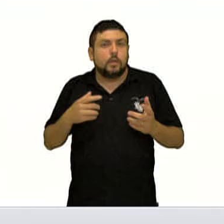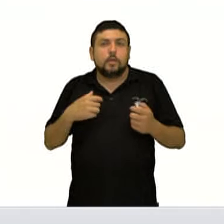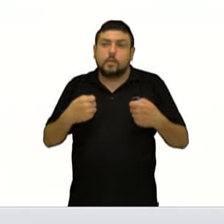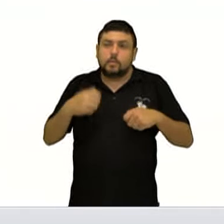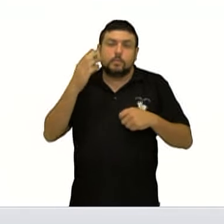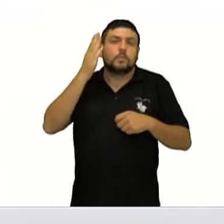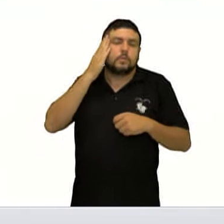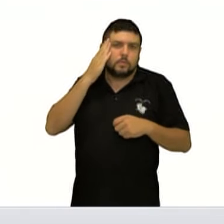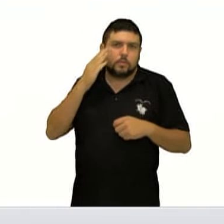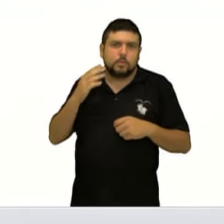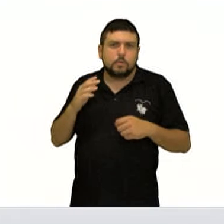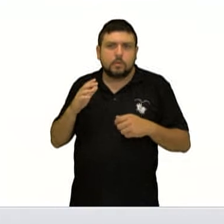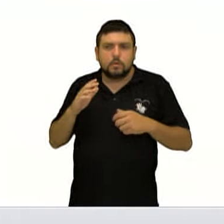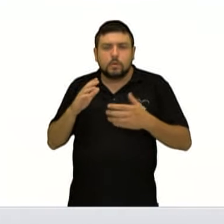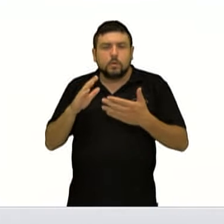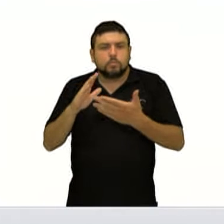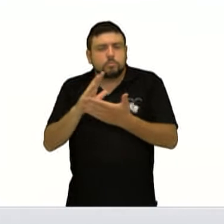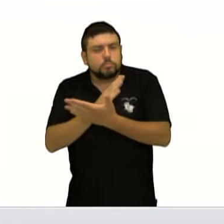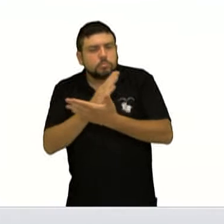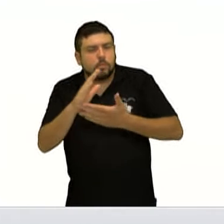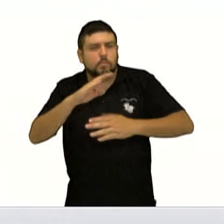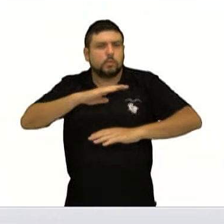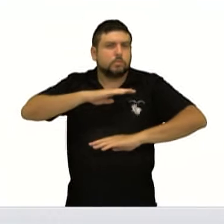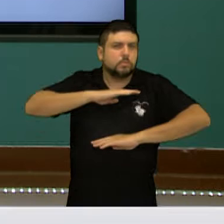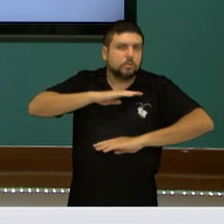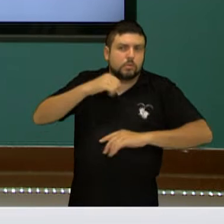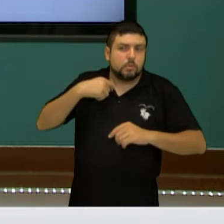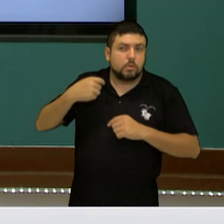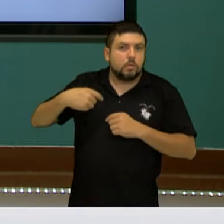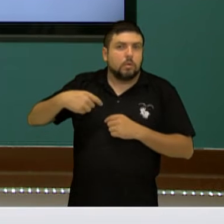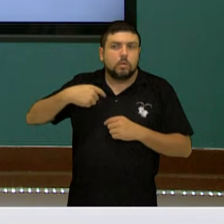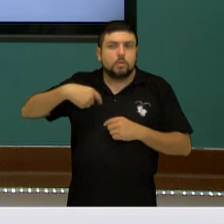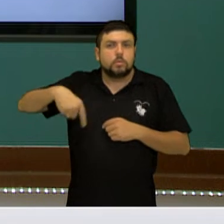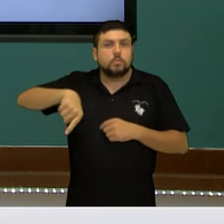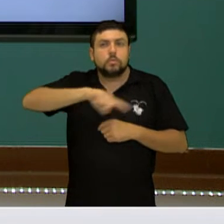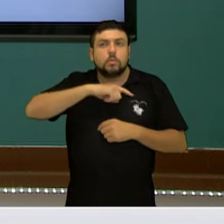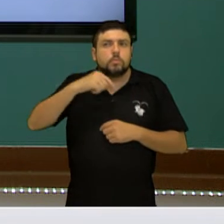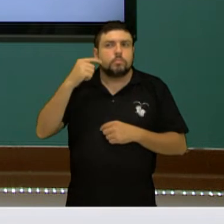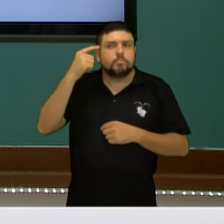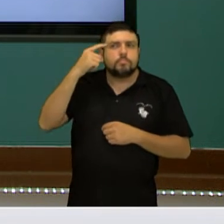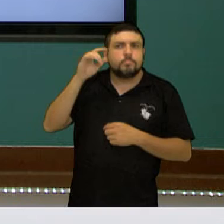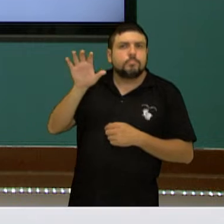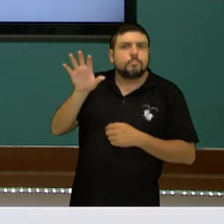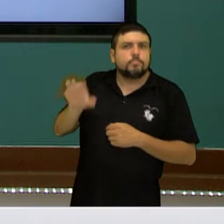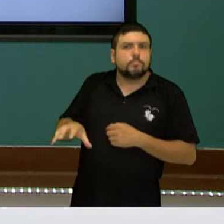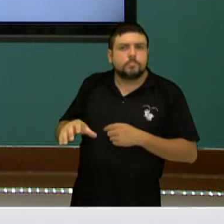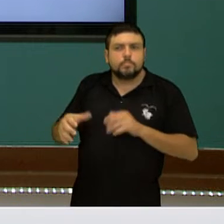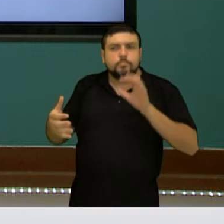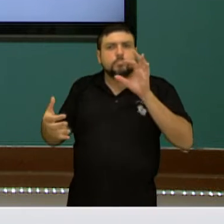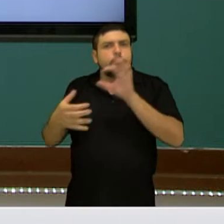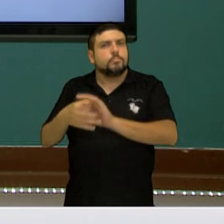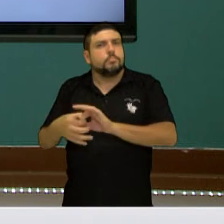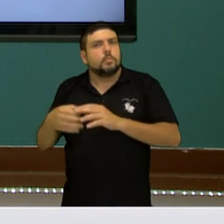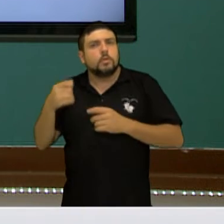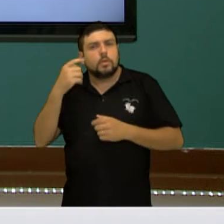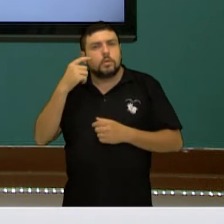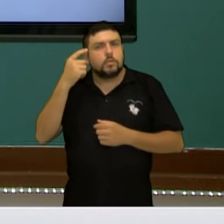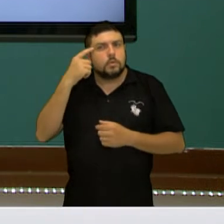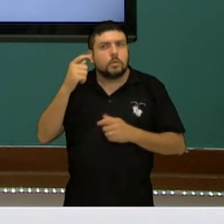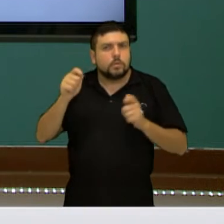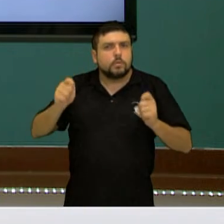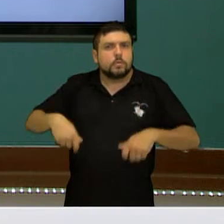saber, porque em algumas situações vai que a gente se enquadra nesse ideal. Aí nós podemos cumprir com esses